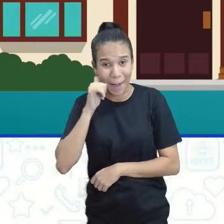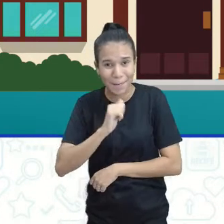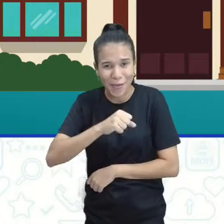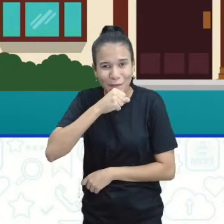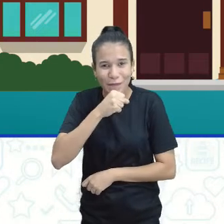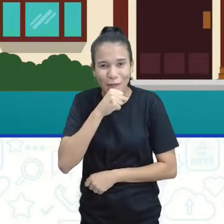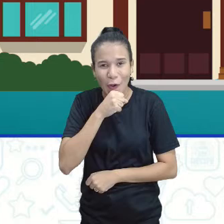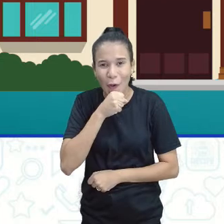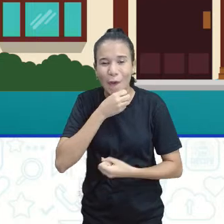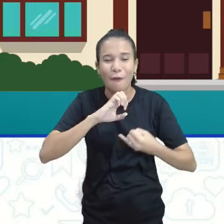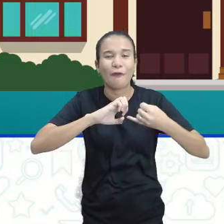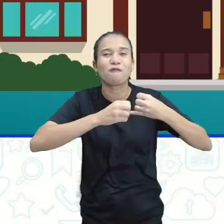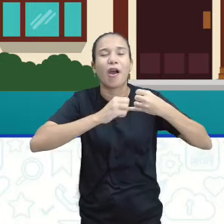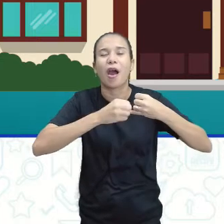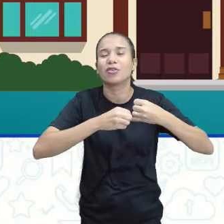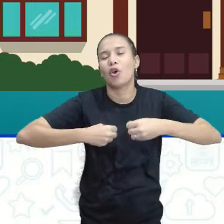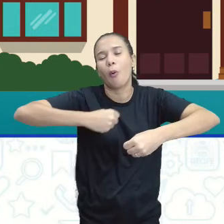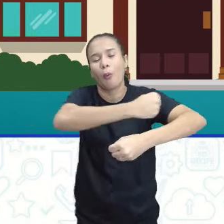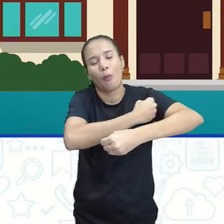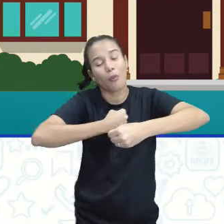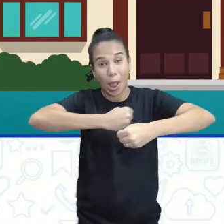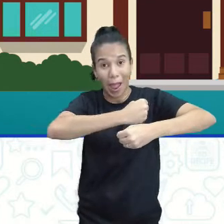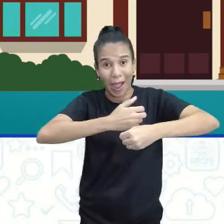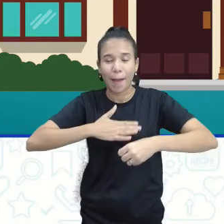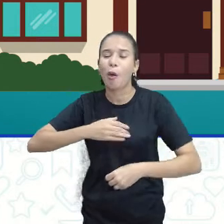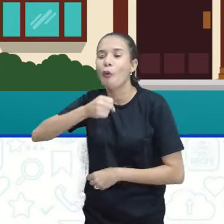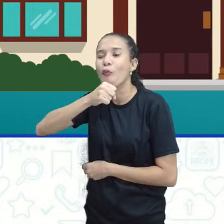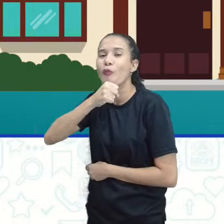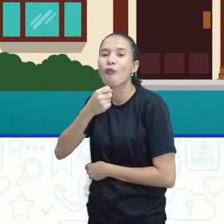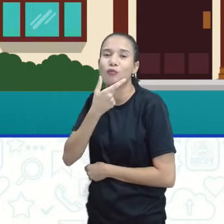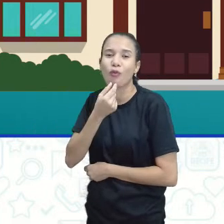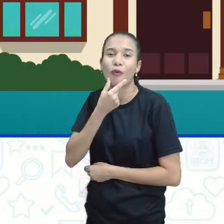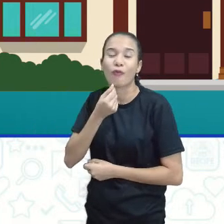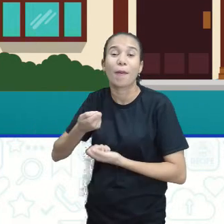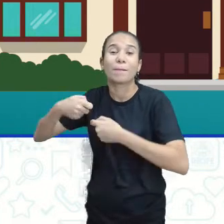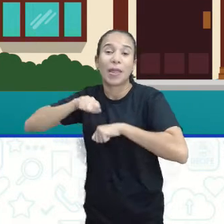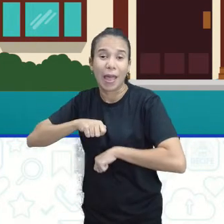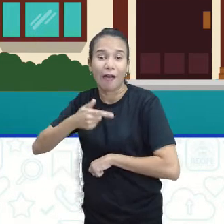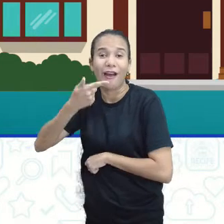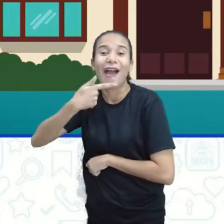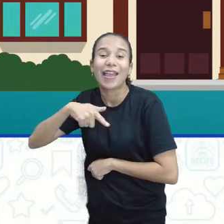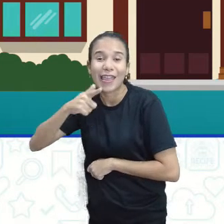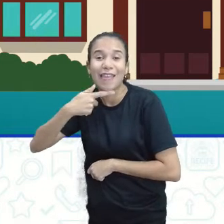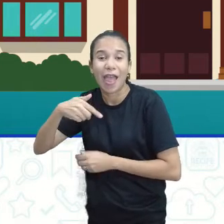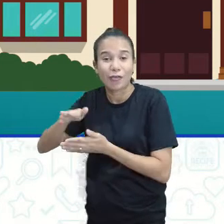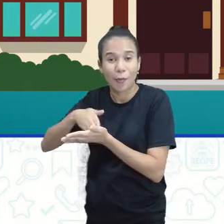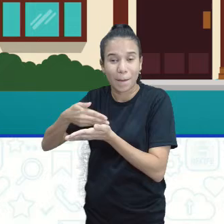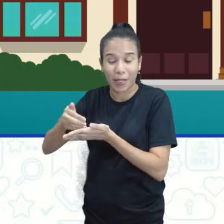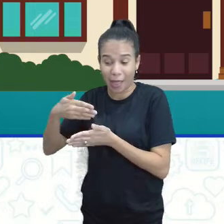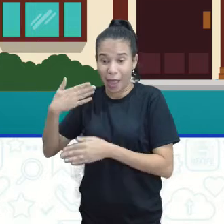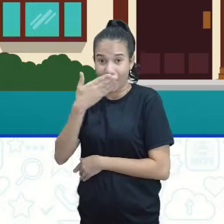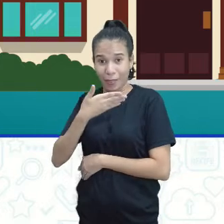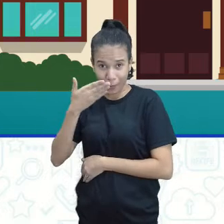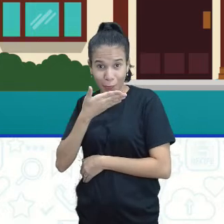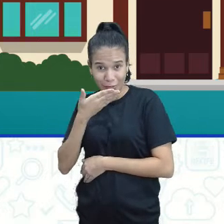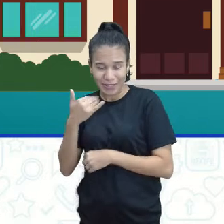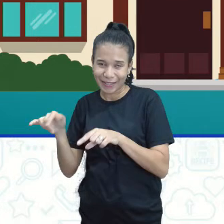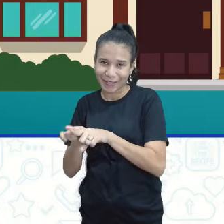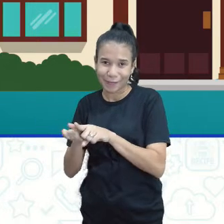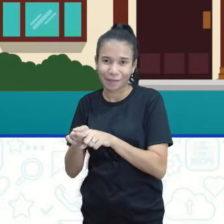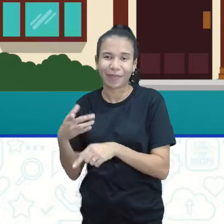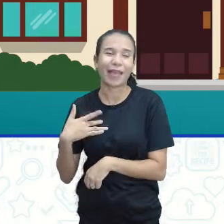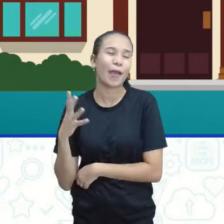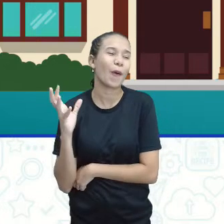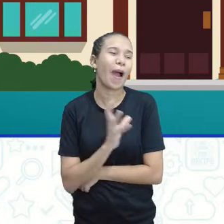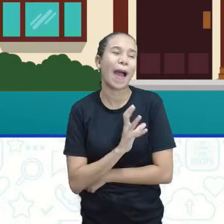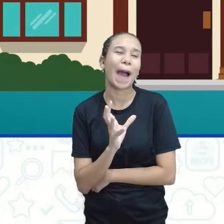fazia o melhor feijão do mundo e meu avô me mimava com queijo, manteiga e doces da venda de Dona Nininha. Eu adorava o